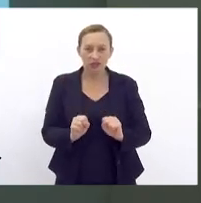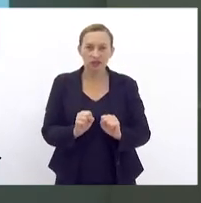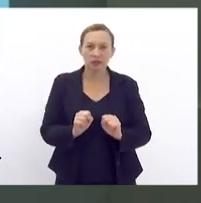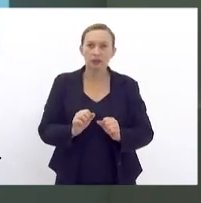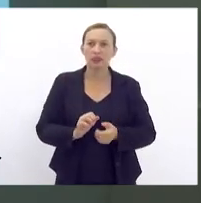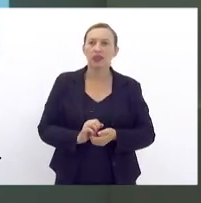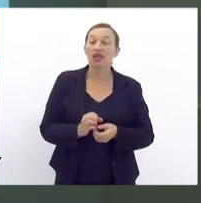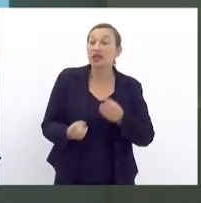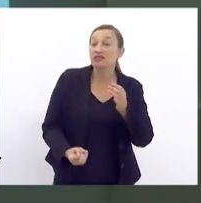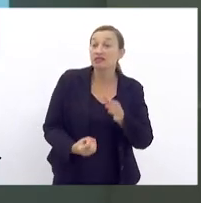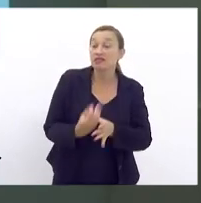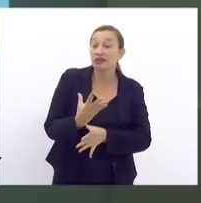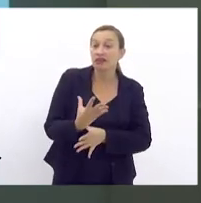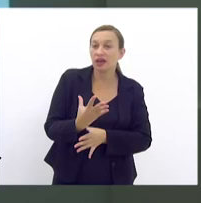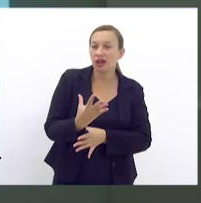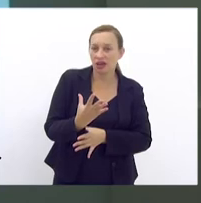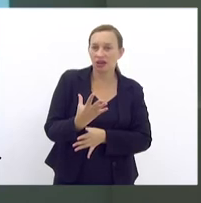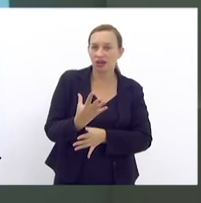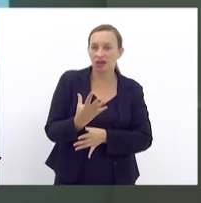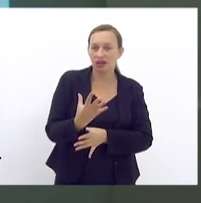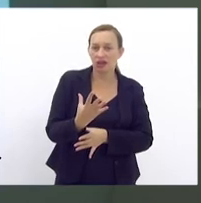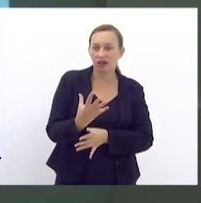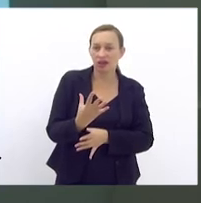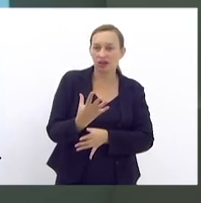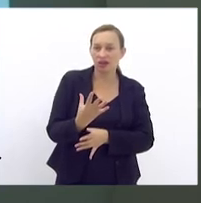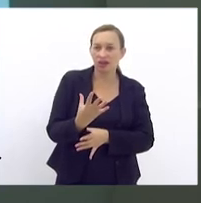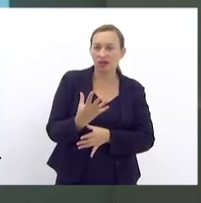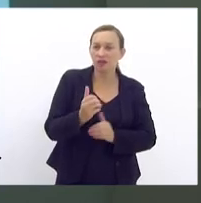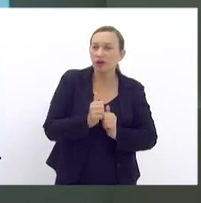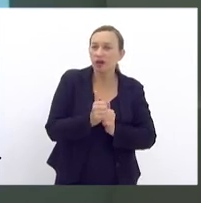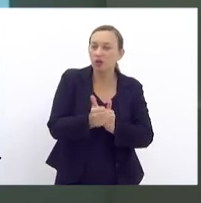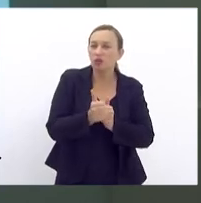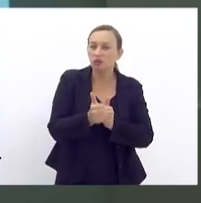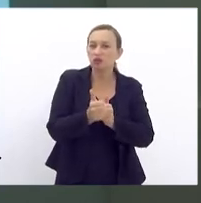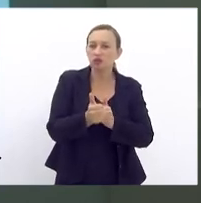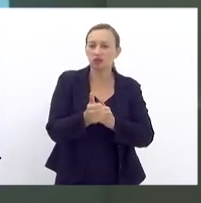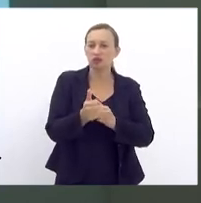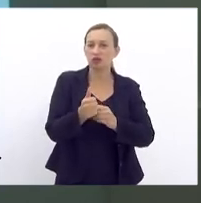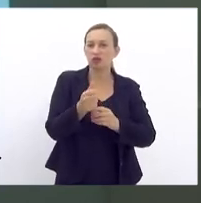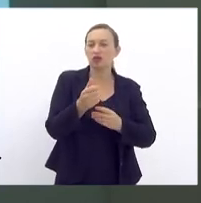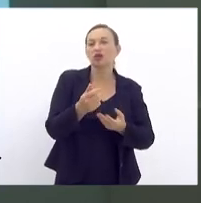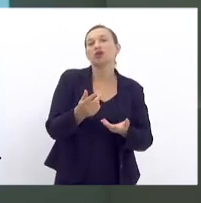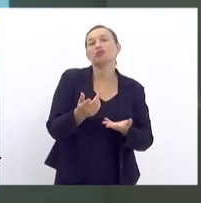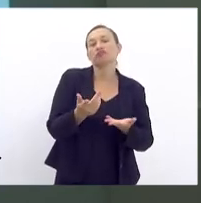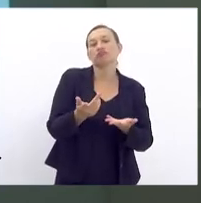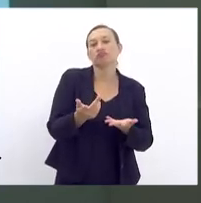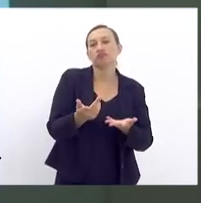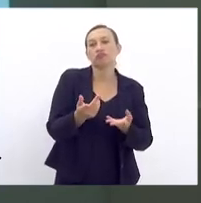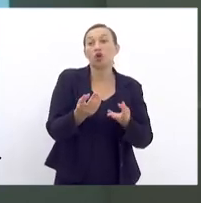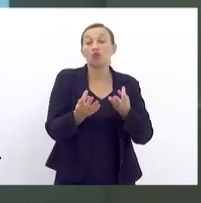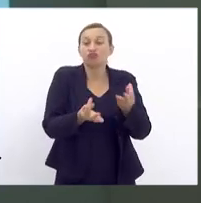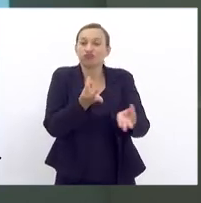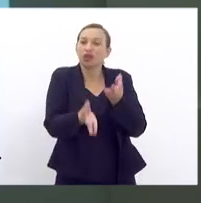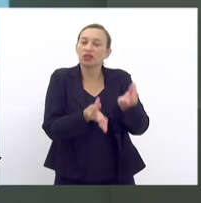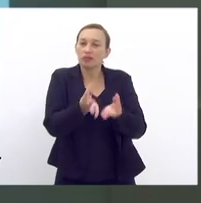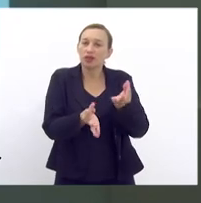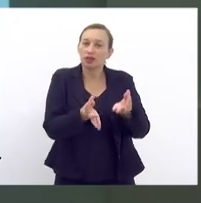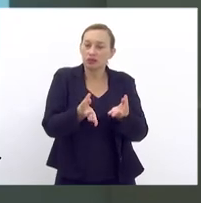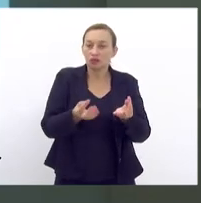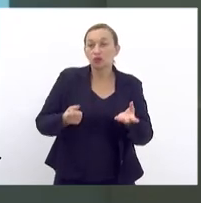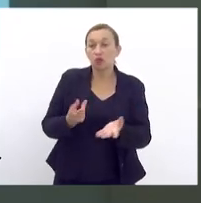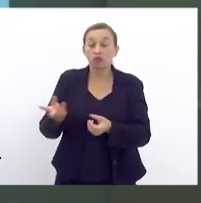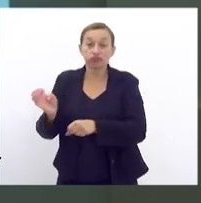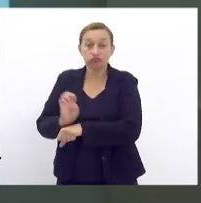criar os subsídios próprios para poder conduzir esse tratamento enquanto o estado vai provendo na medida do possível